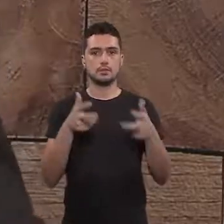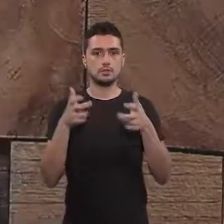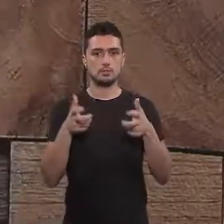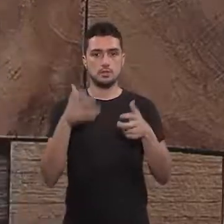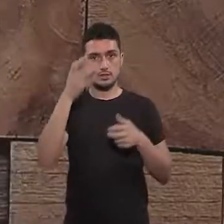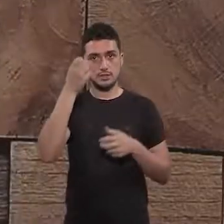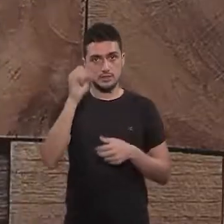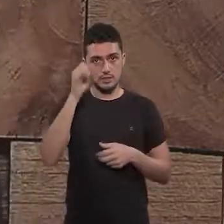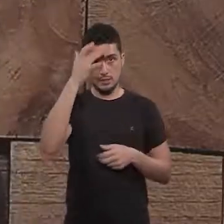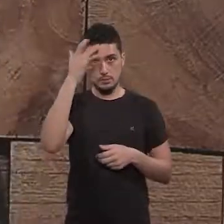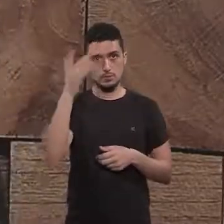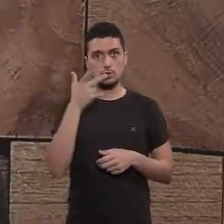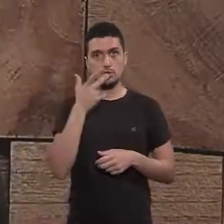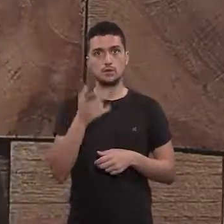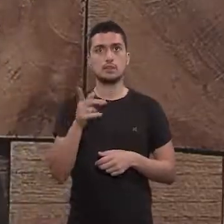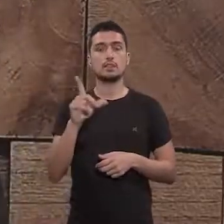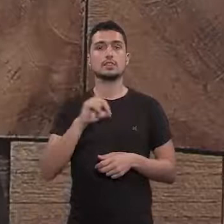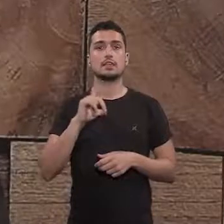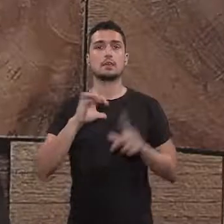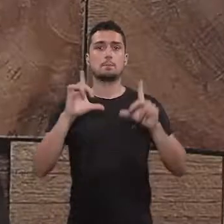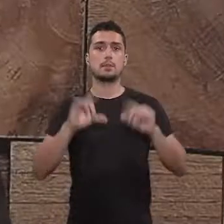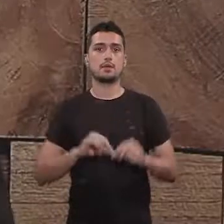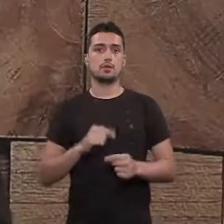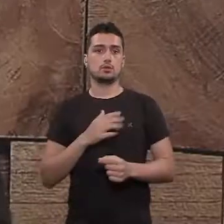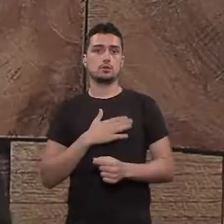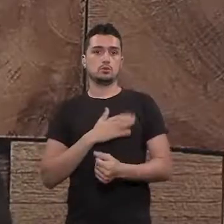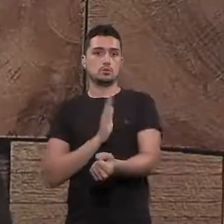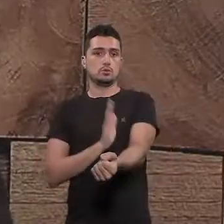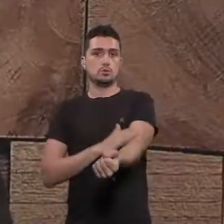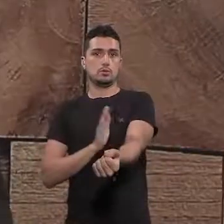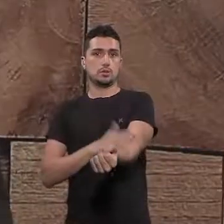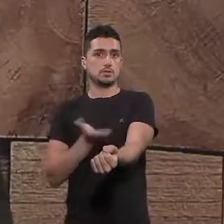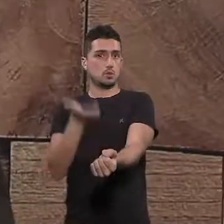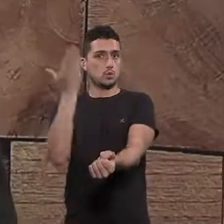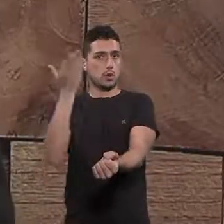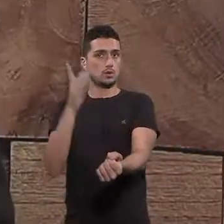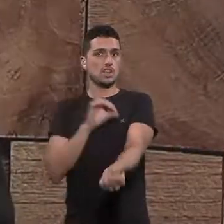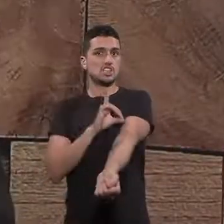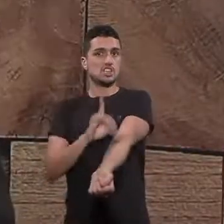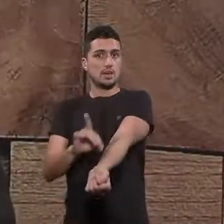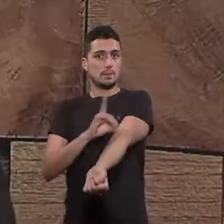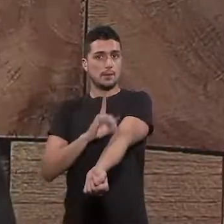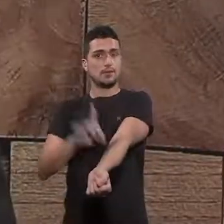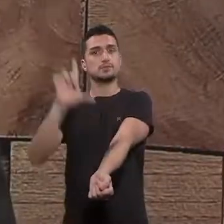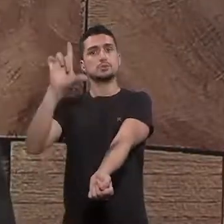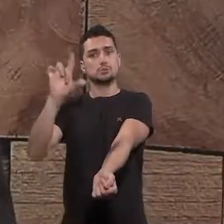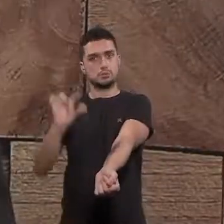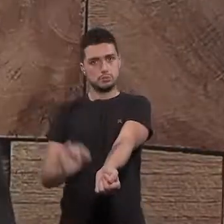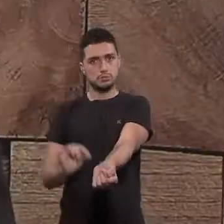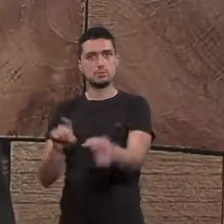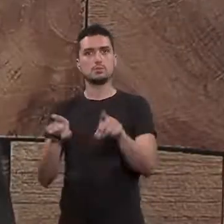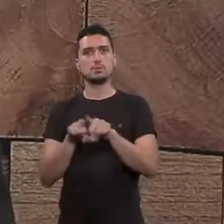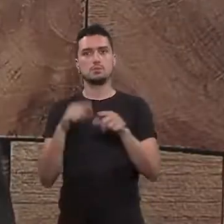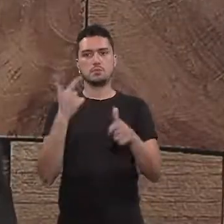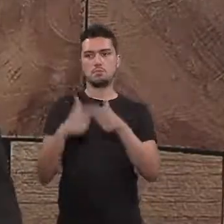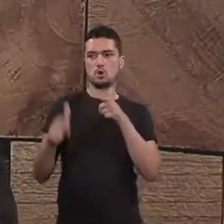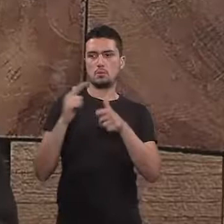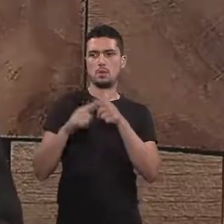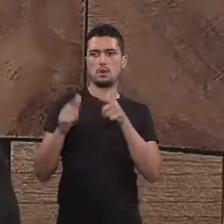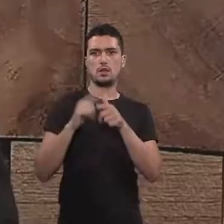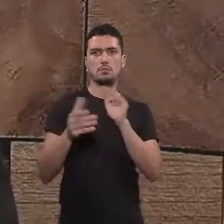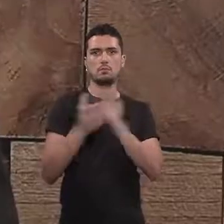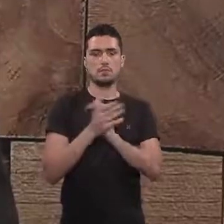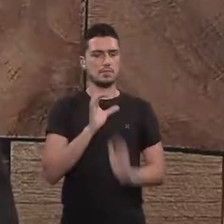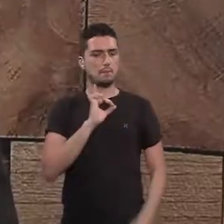pessoas que fazem isso têm menos hipertensão, têm menos diabetes, têm menos problemas conjugais,